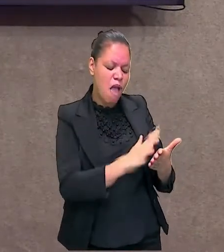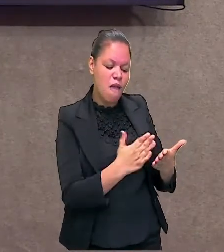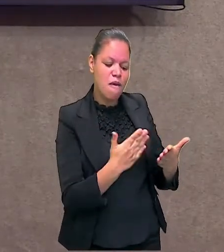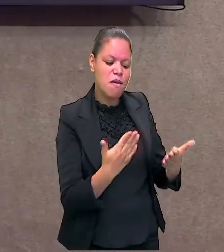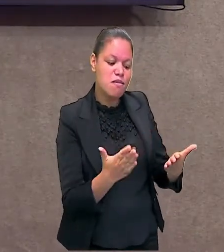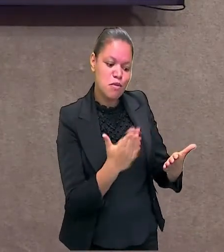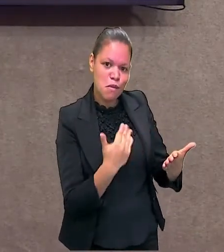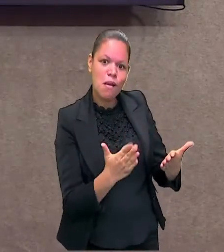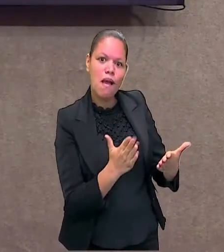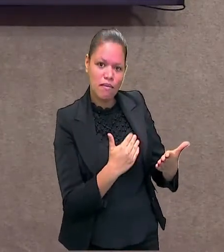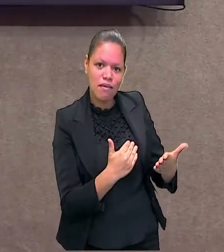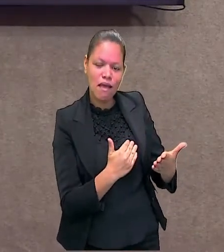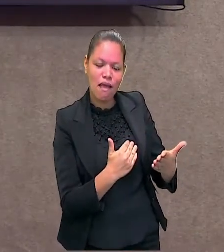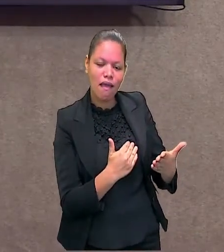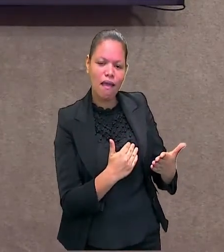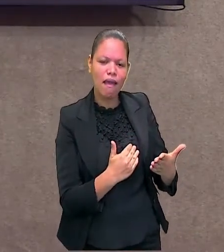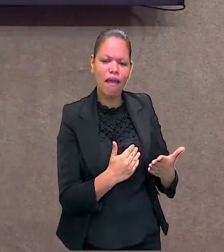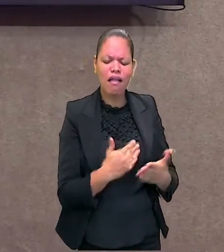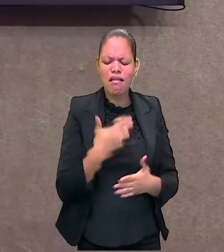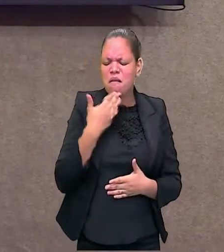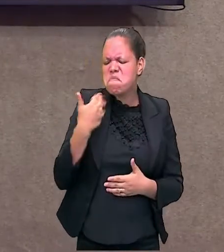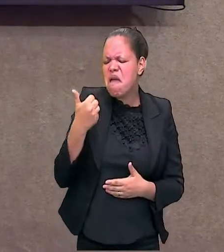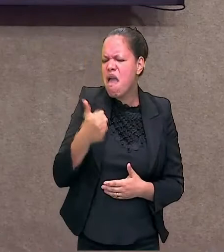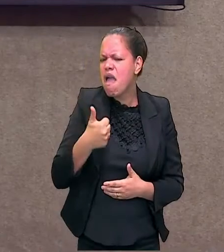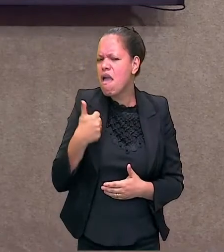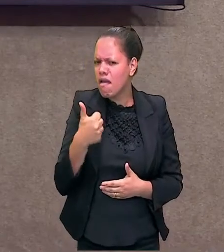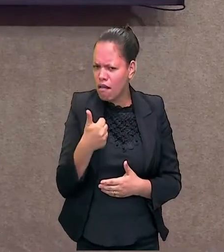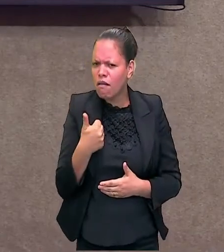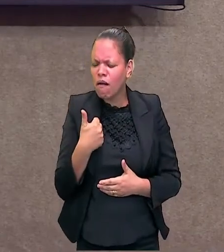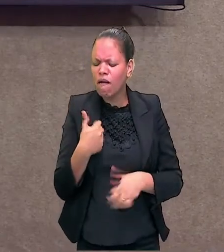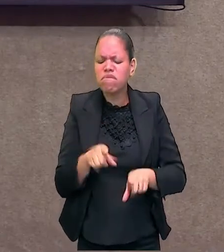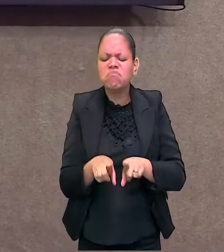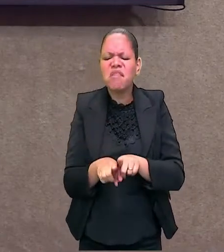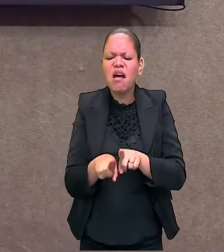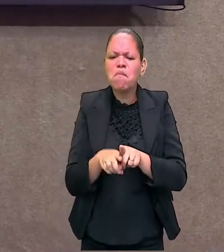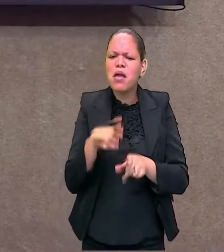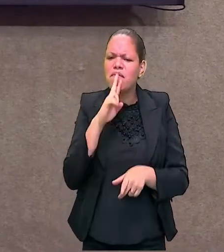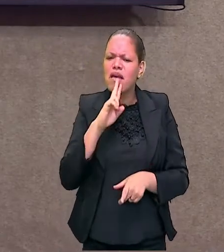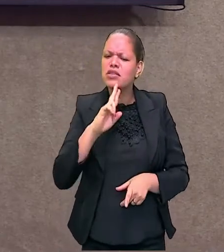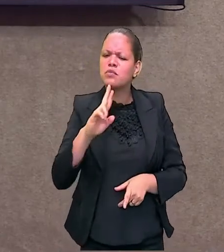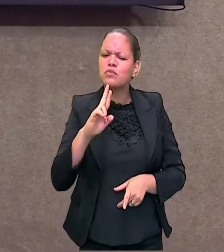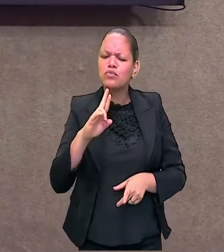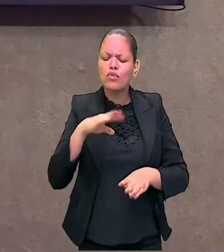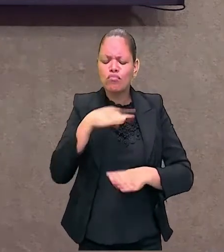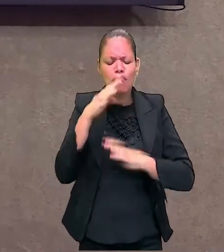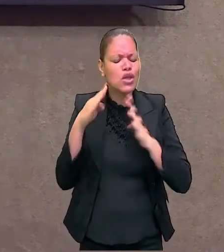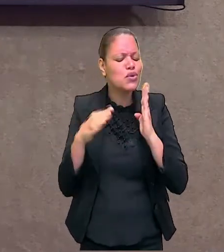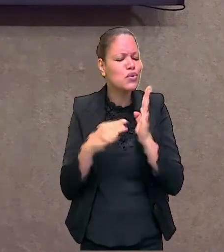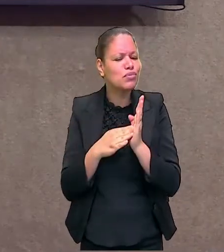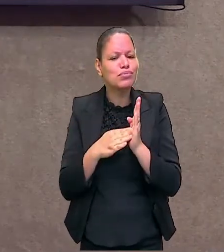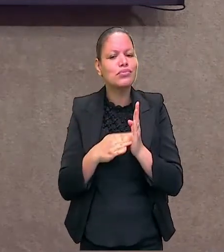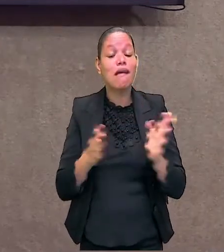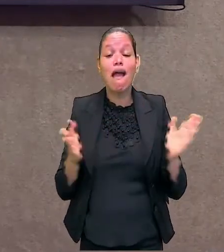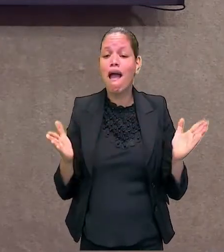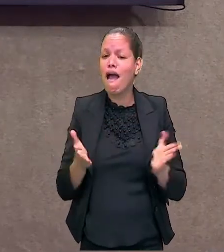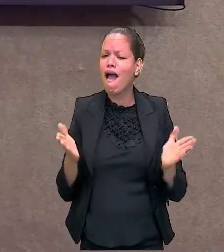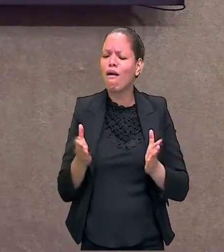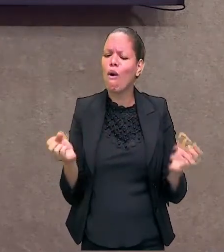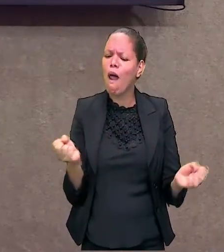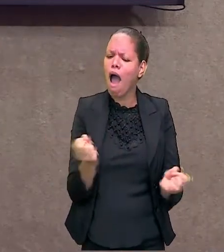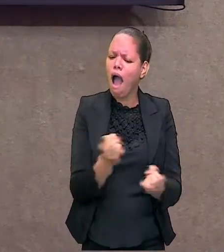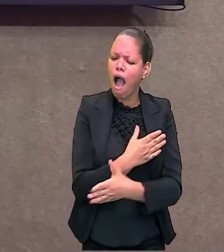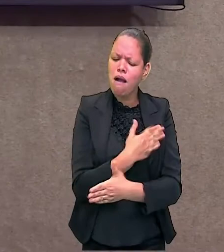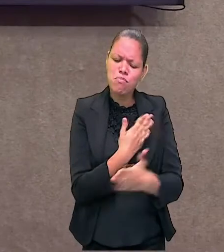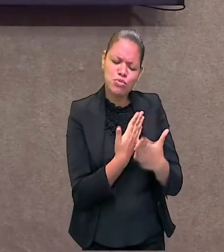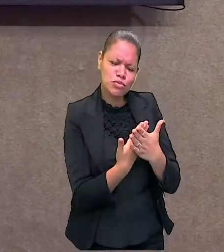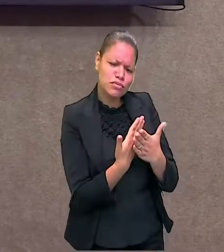sua ortografia, além de responder todas as atividades. Terminamos a nossa aula sobre mito. Eu vou